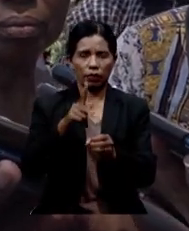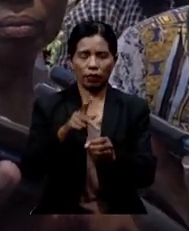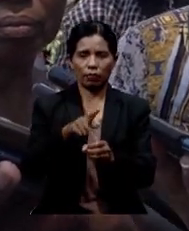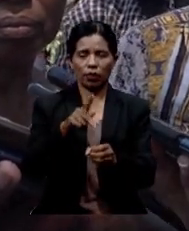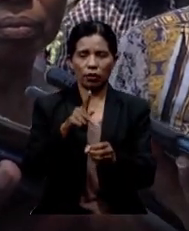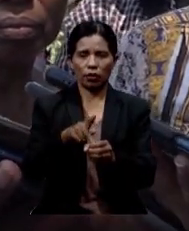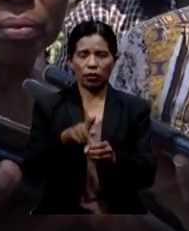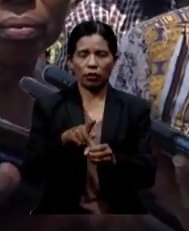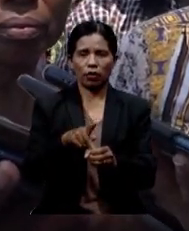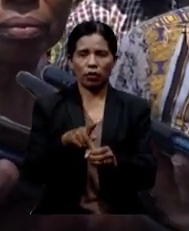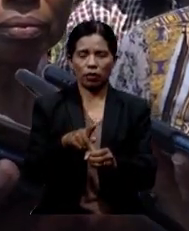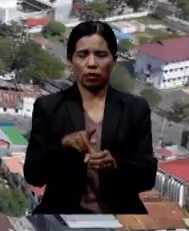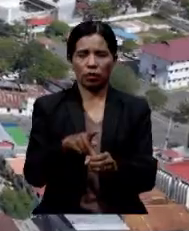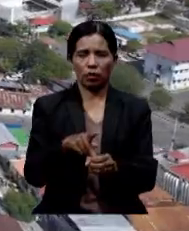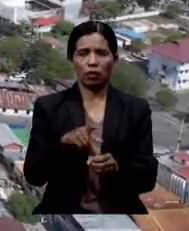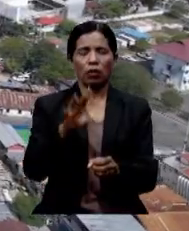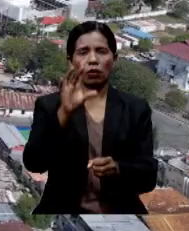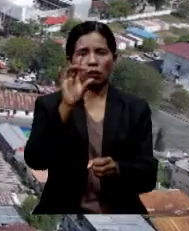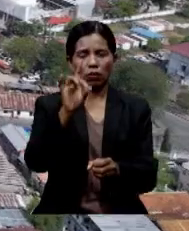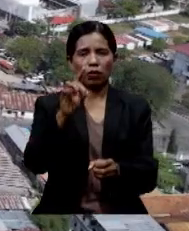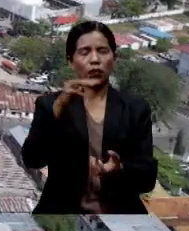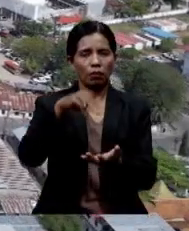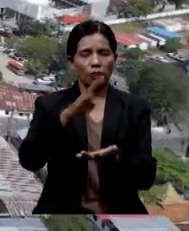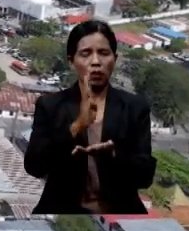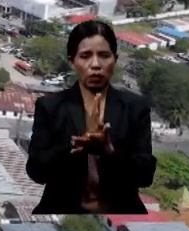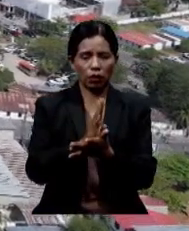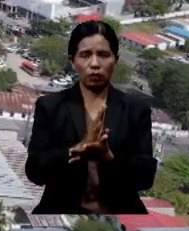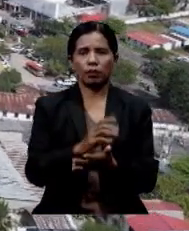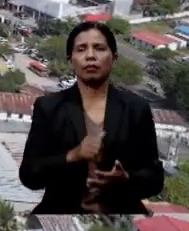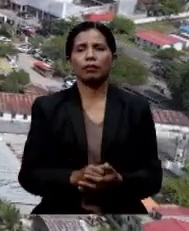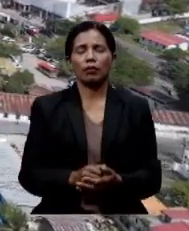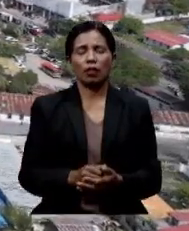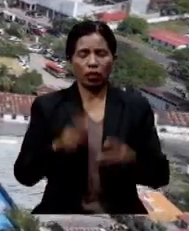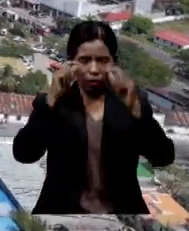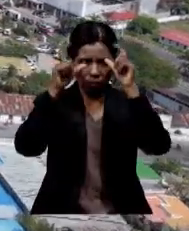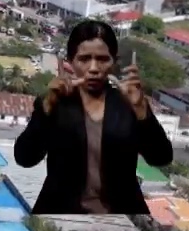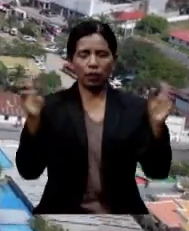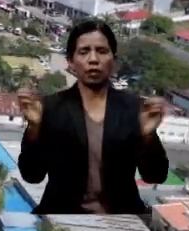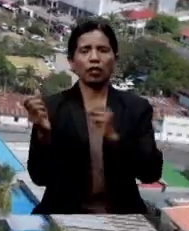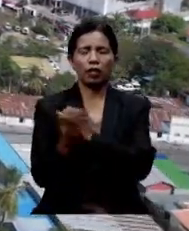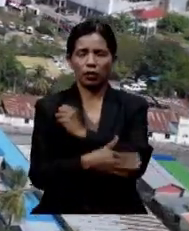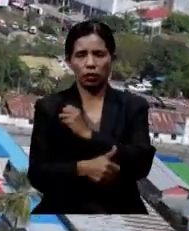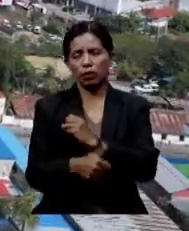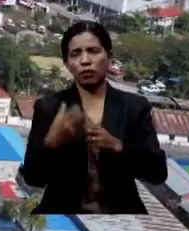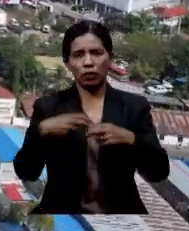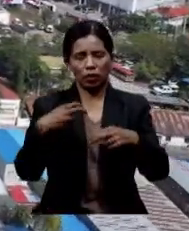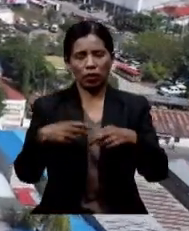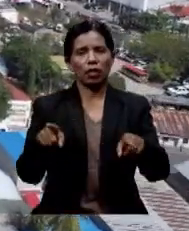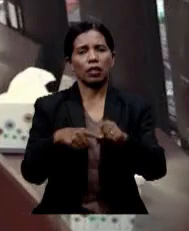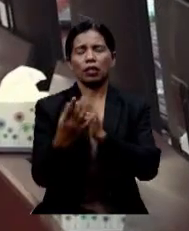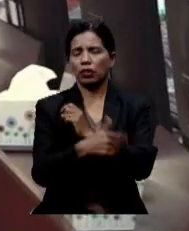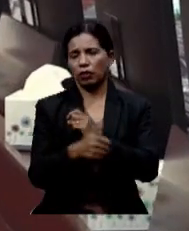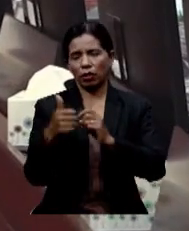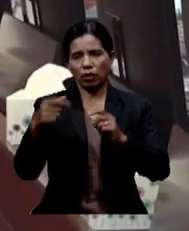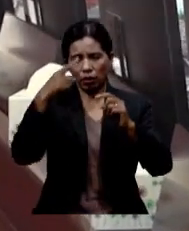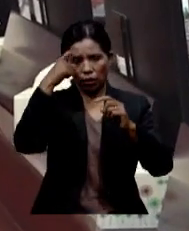8 bilhões de dólares. Tiramos orta, Timor-Leste, se ela sai nação falhado, a nessa nação será selo. Também a